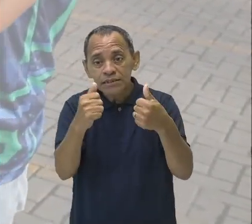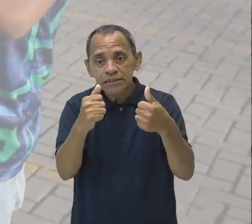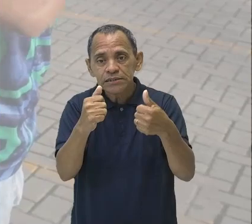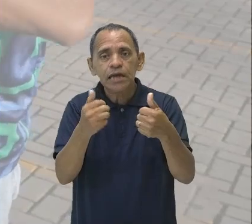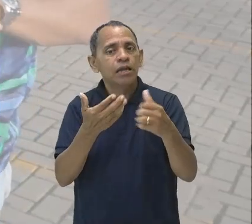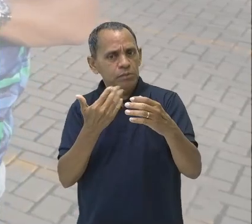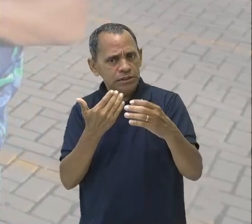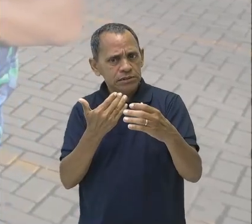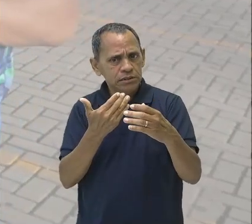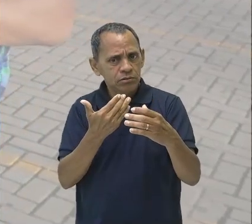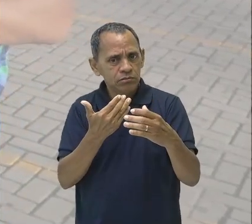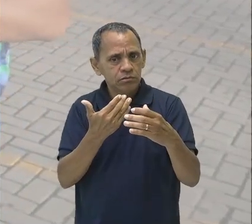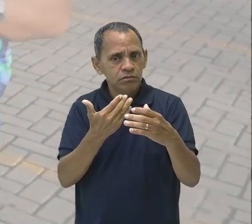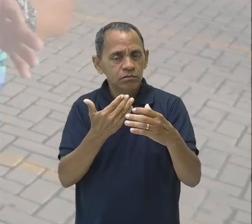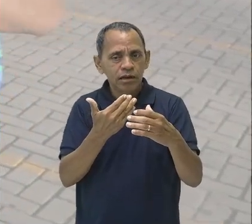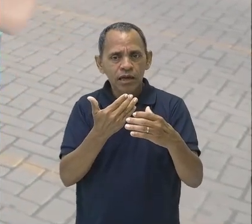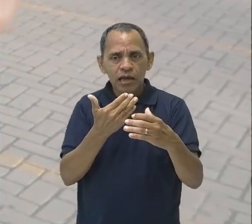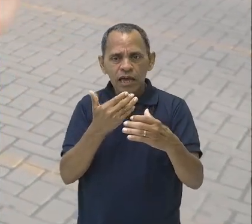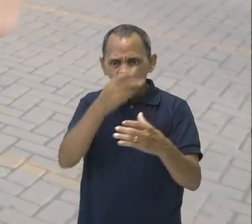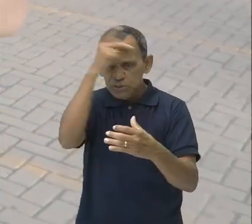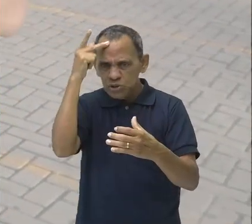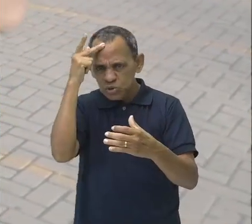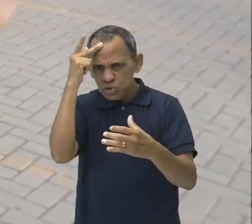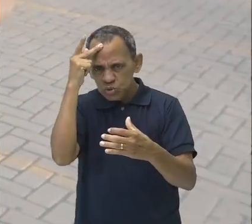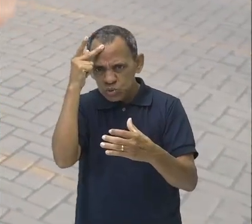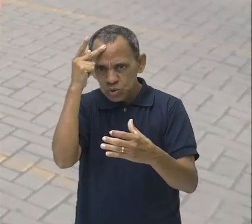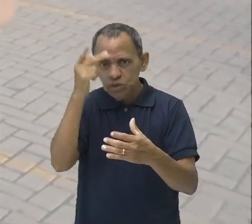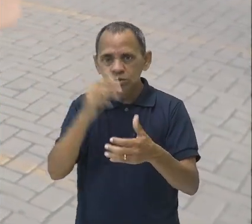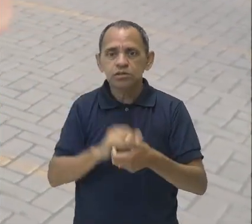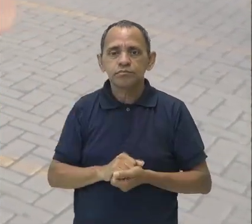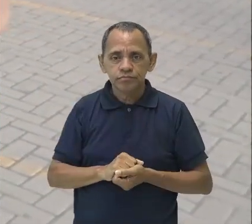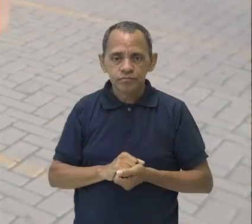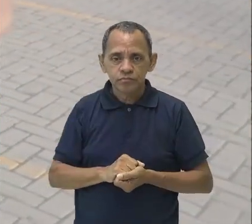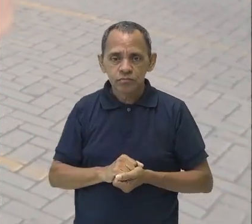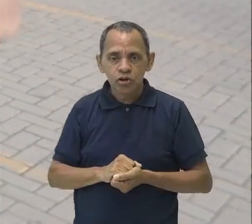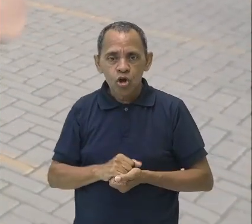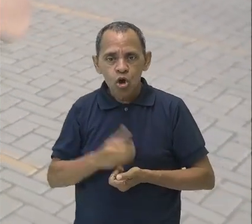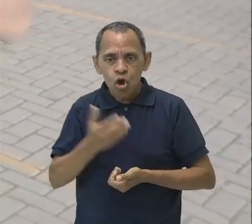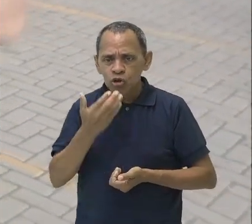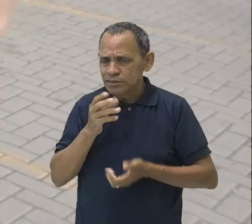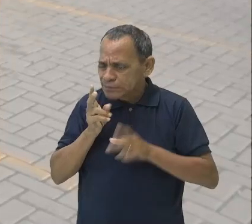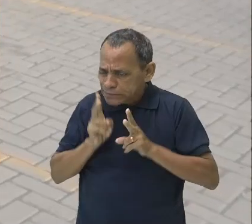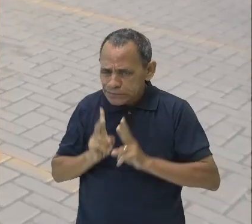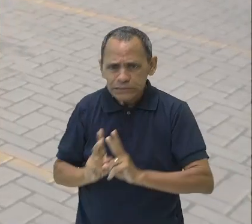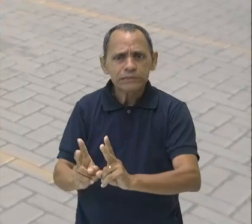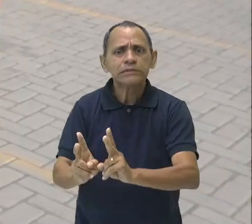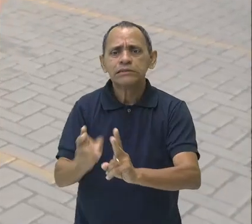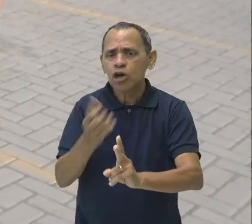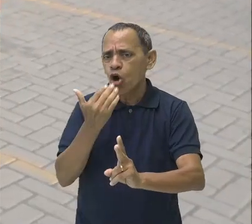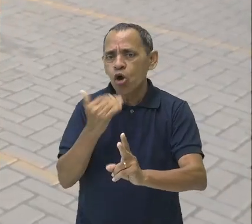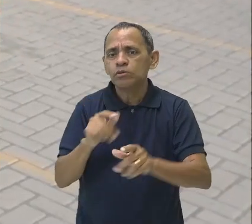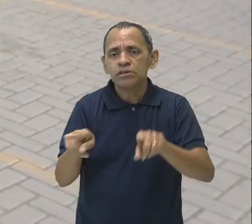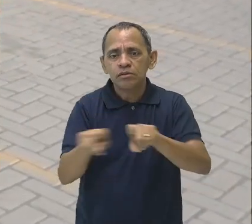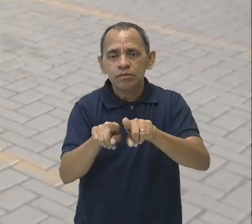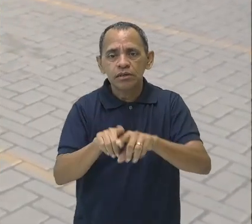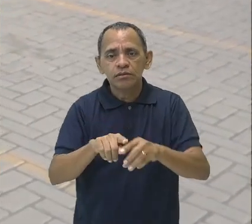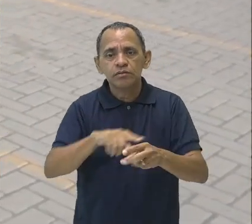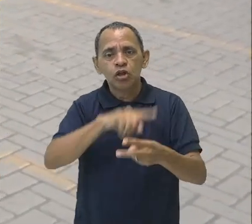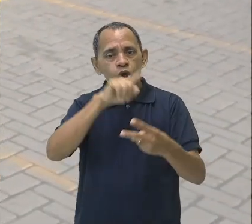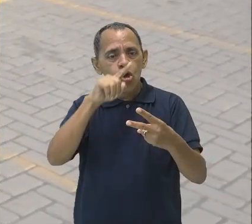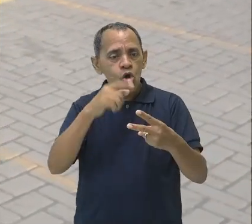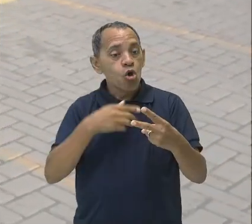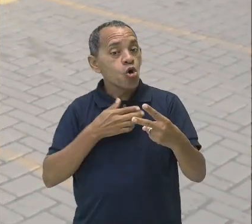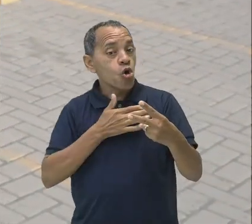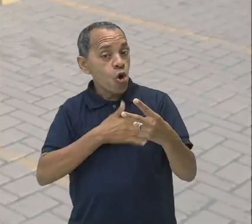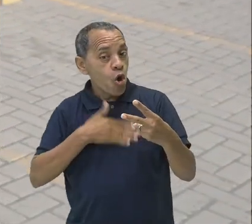Alimentação, ninguém deixa de comer. Mas as roupas a gente pode adiar um pouquinho ali a compra. Então, se tu conseguir fazer o casamento do que tu gosta